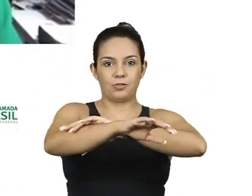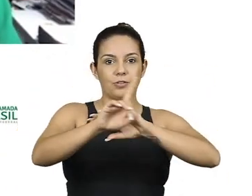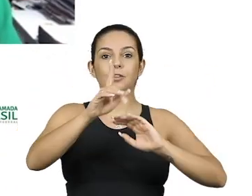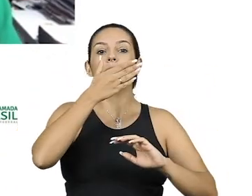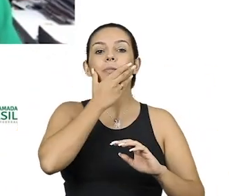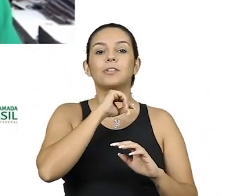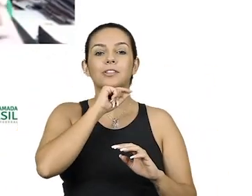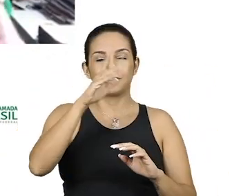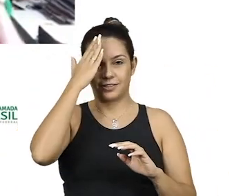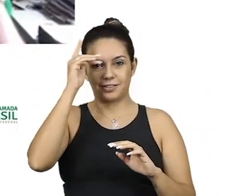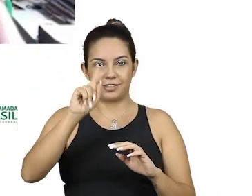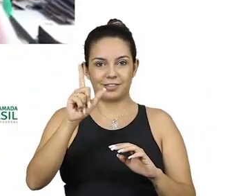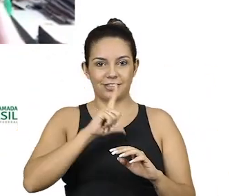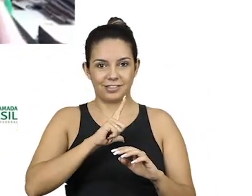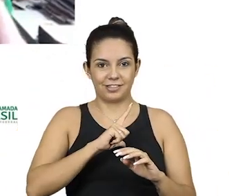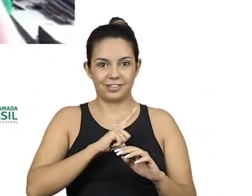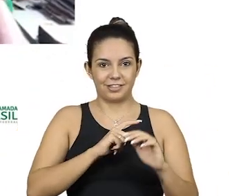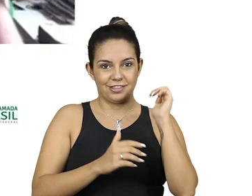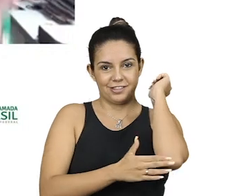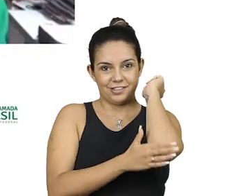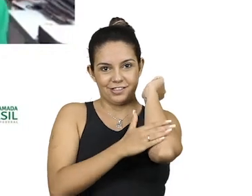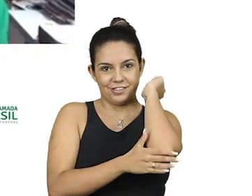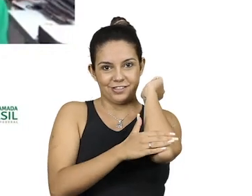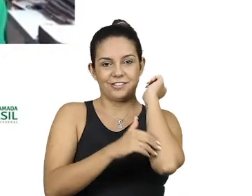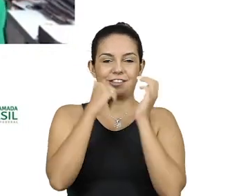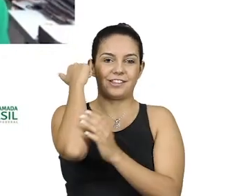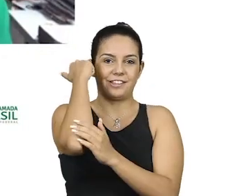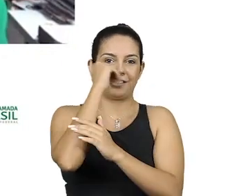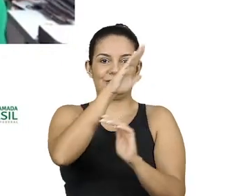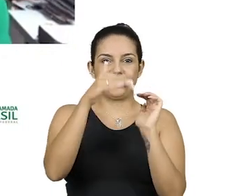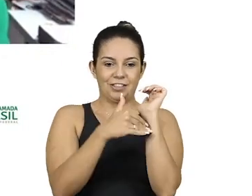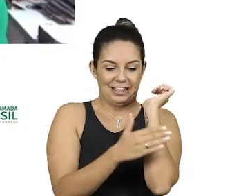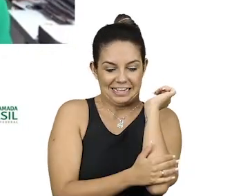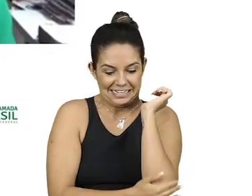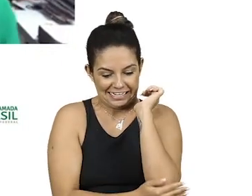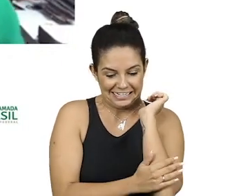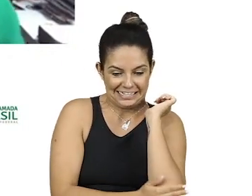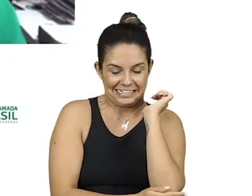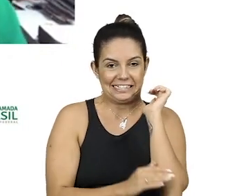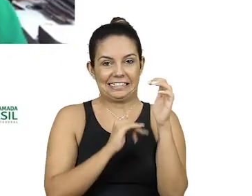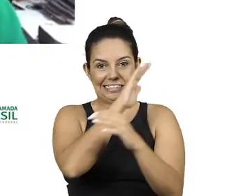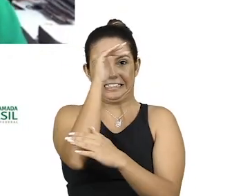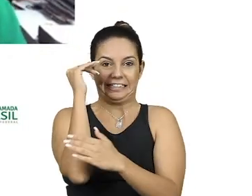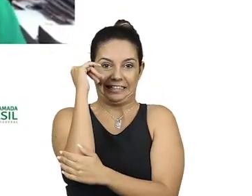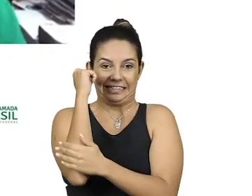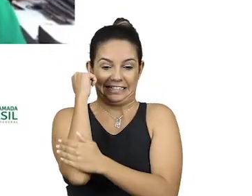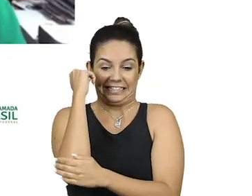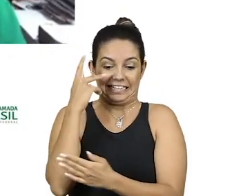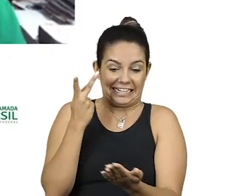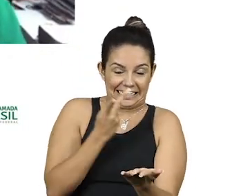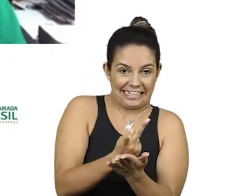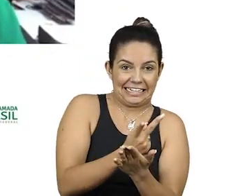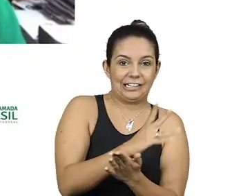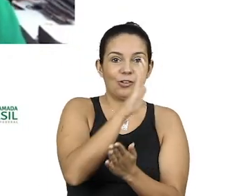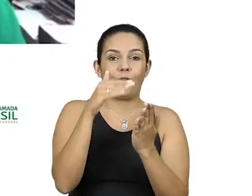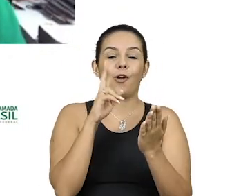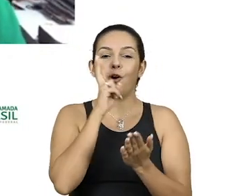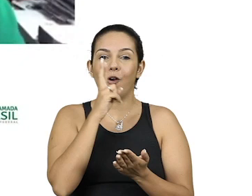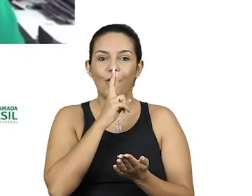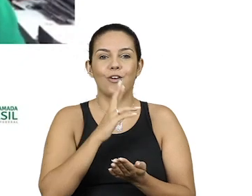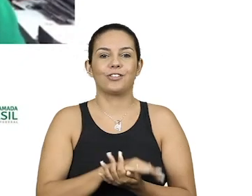não saber que a gente estava com os cotovelos, tudo ralado, tudo machucado, tudo